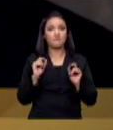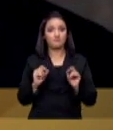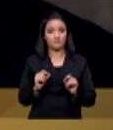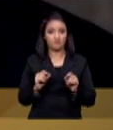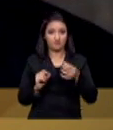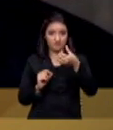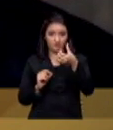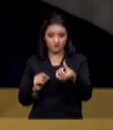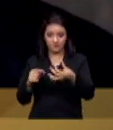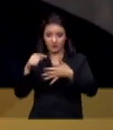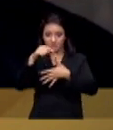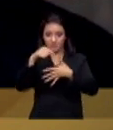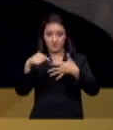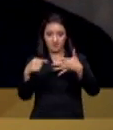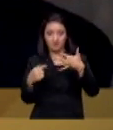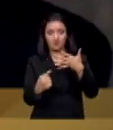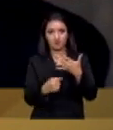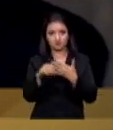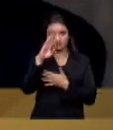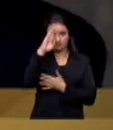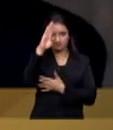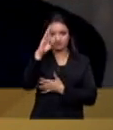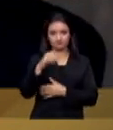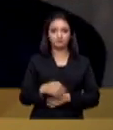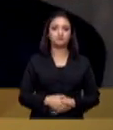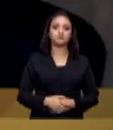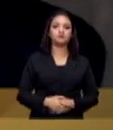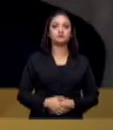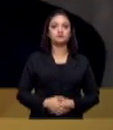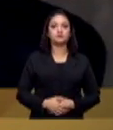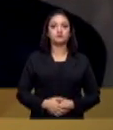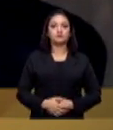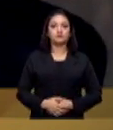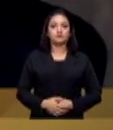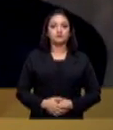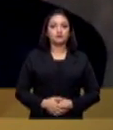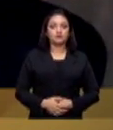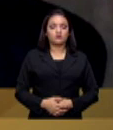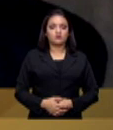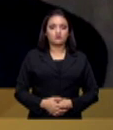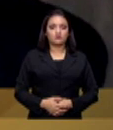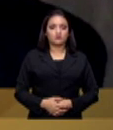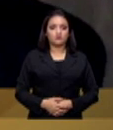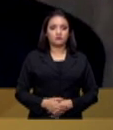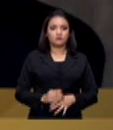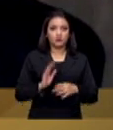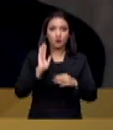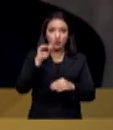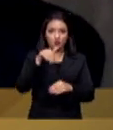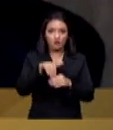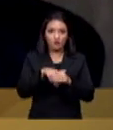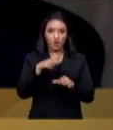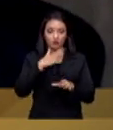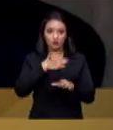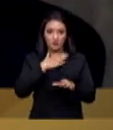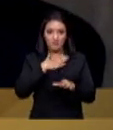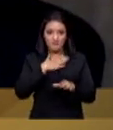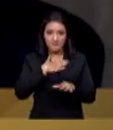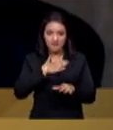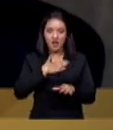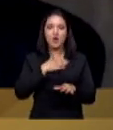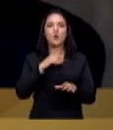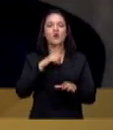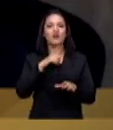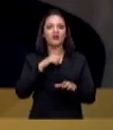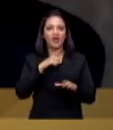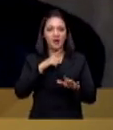6 pontos fundamentalmente. O voto que trago à colação, senhor presidente, substancialmente